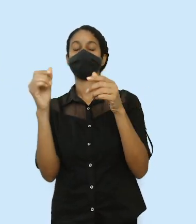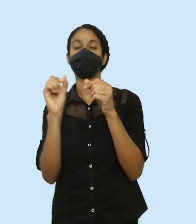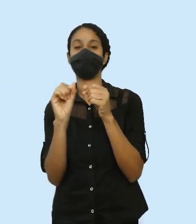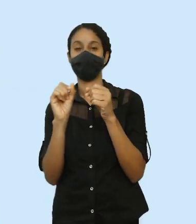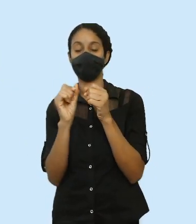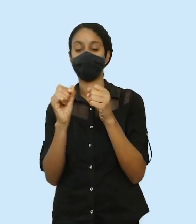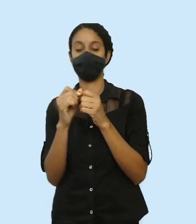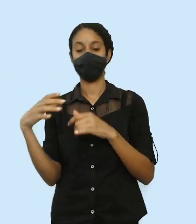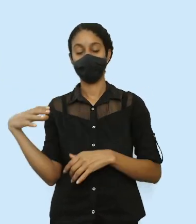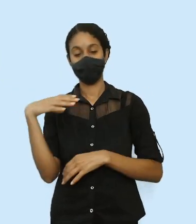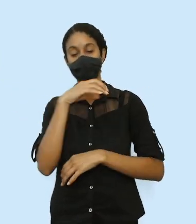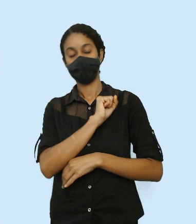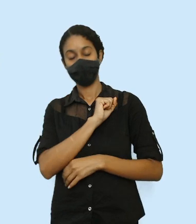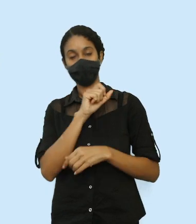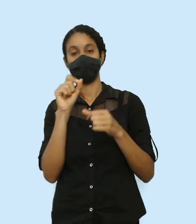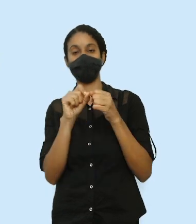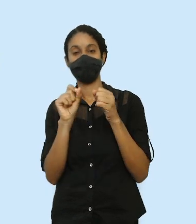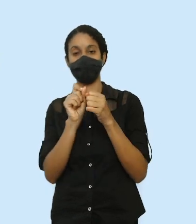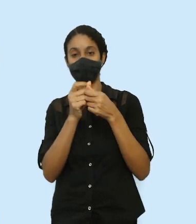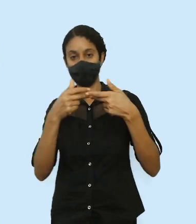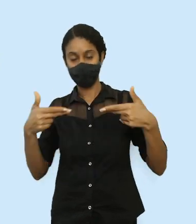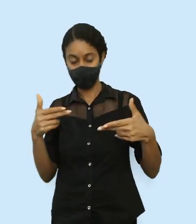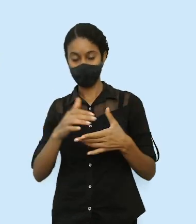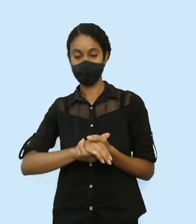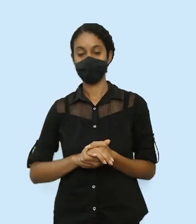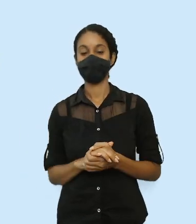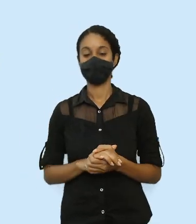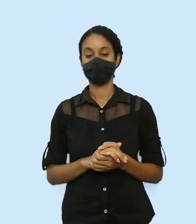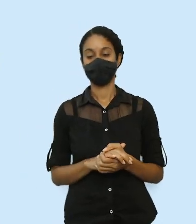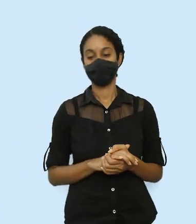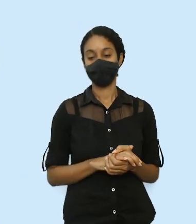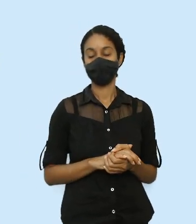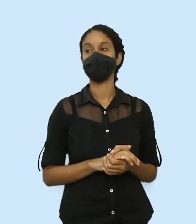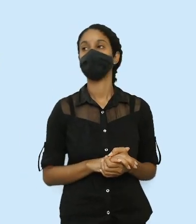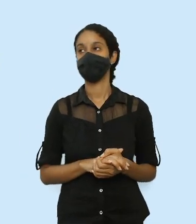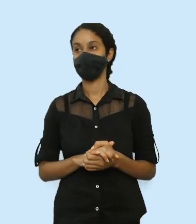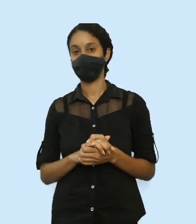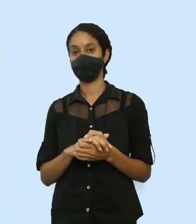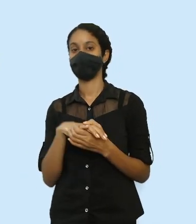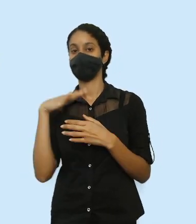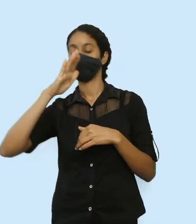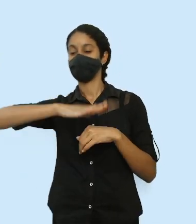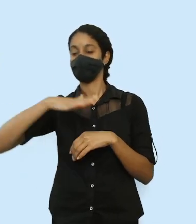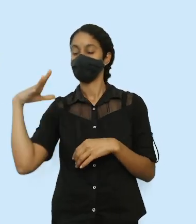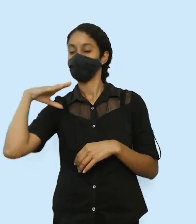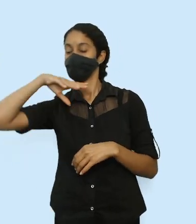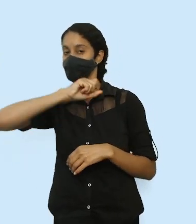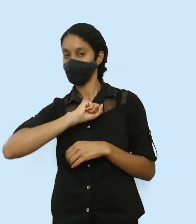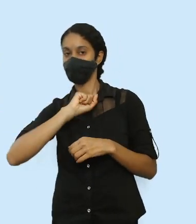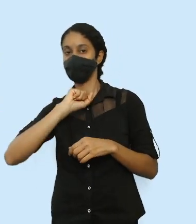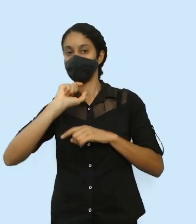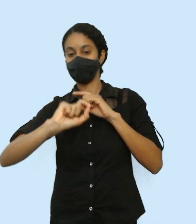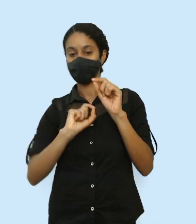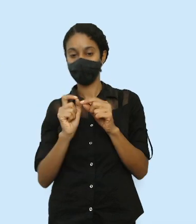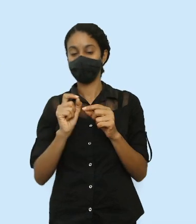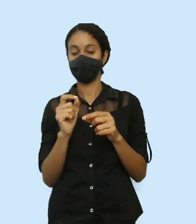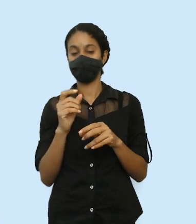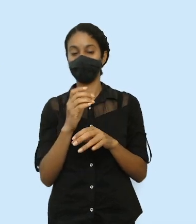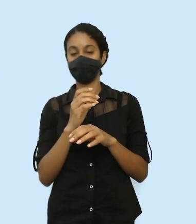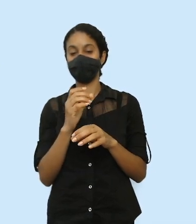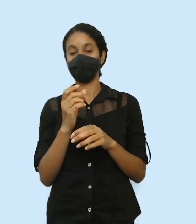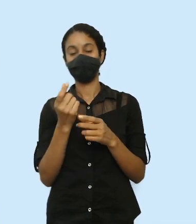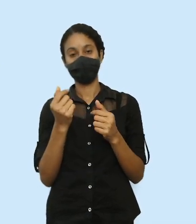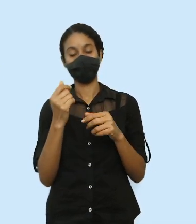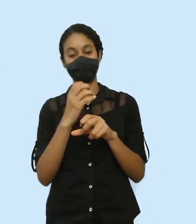para acelerar o processo produtivo, para tornar o processo produtivo mais ágil, para que os lucros eles possam